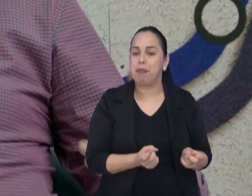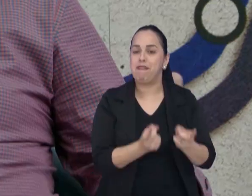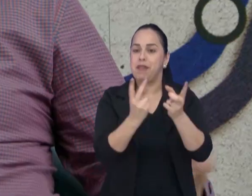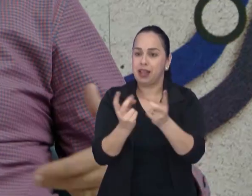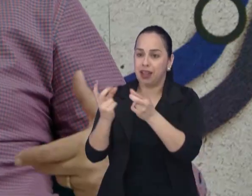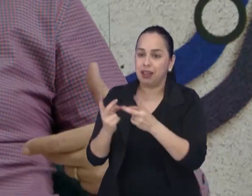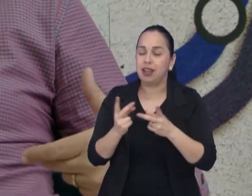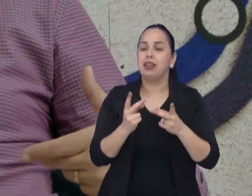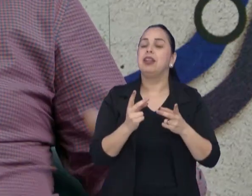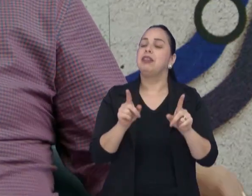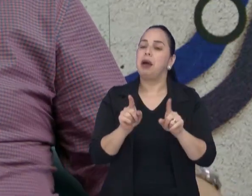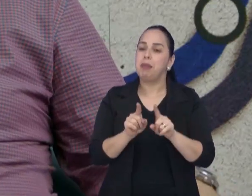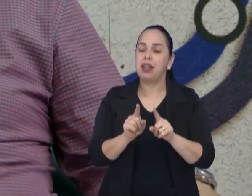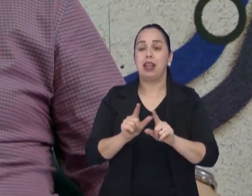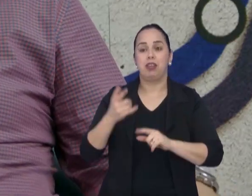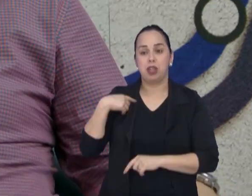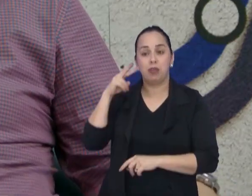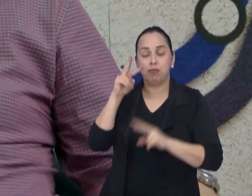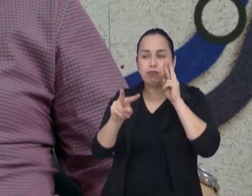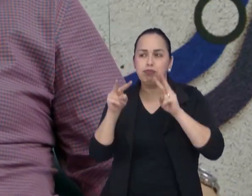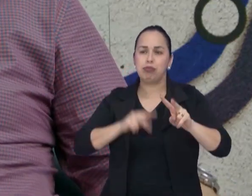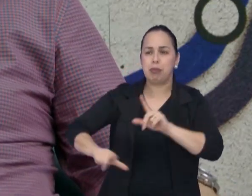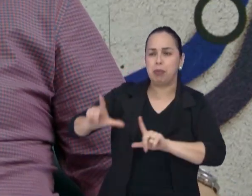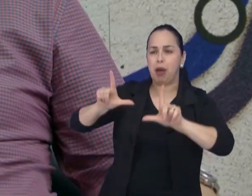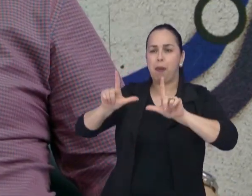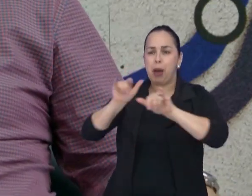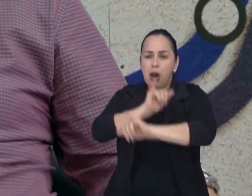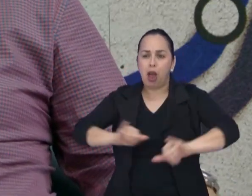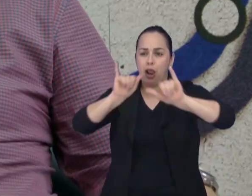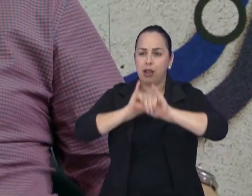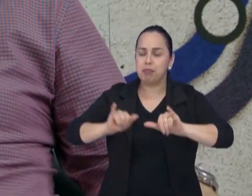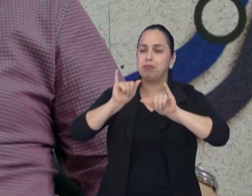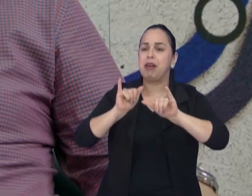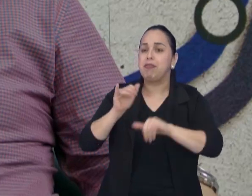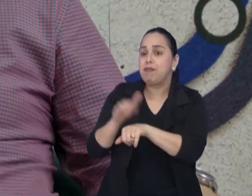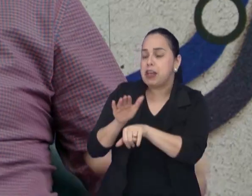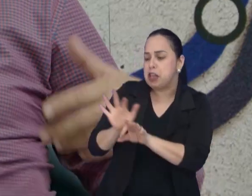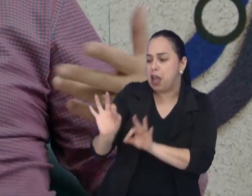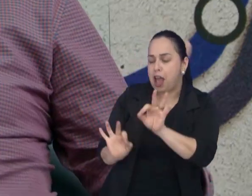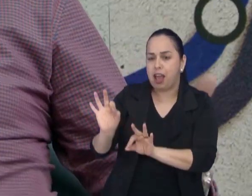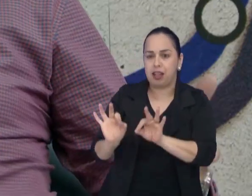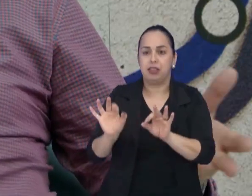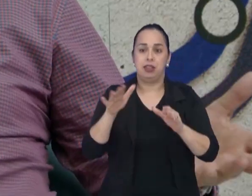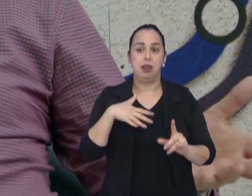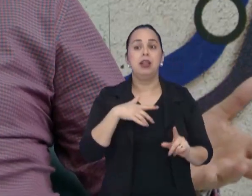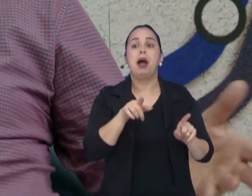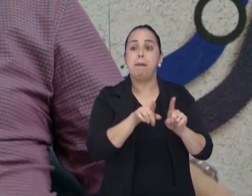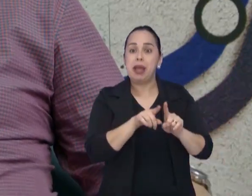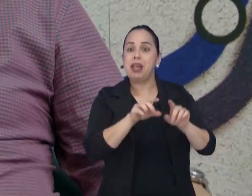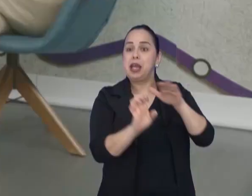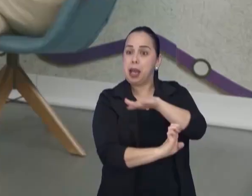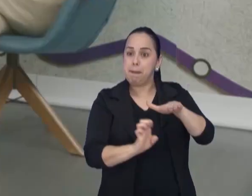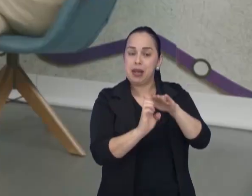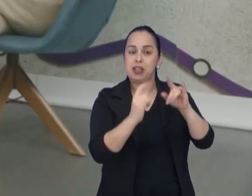produtores de alimentos se oferecendo, inclusive, para produzir para essas festas, né? Montadores de barracas, certo? Pois